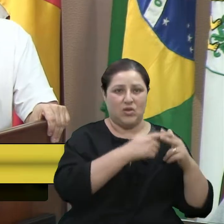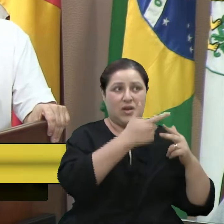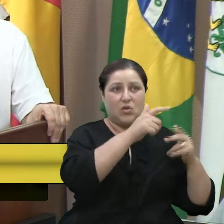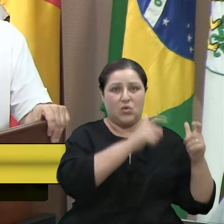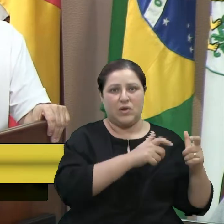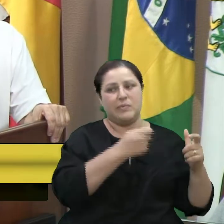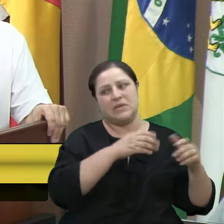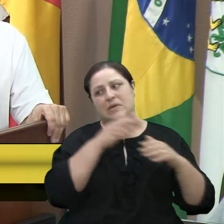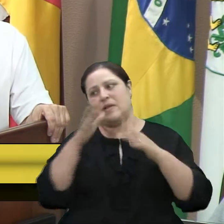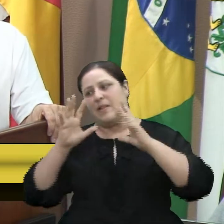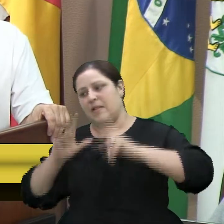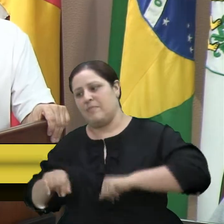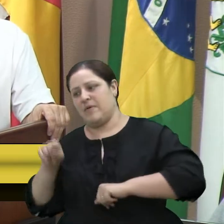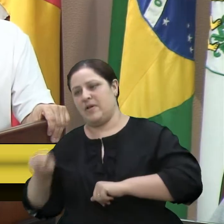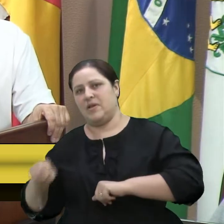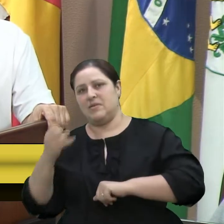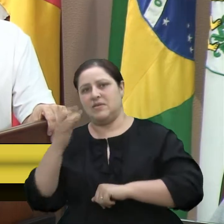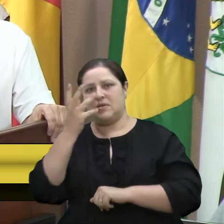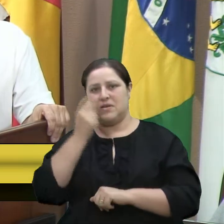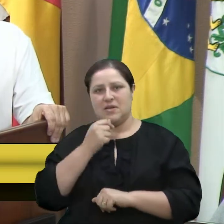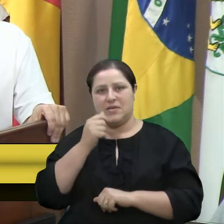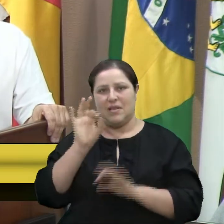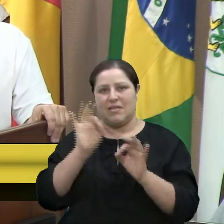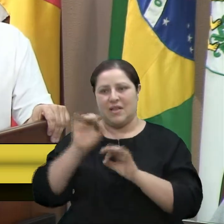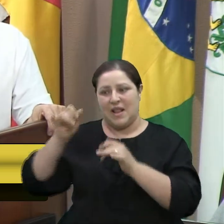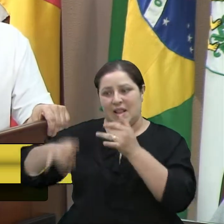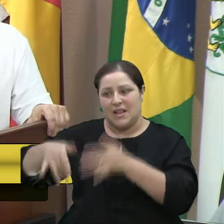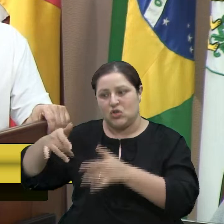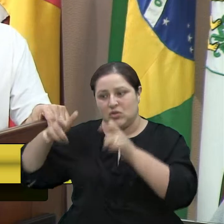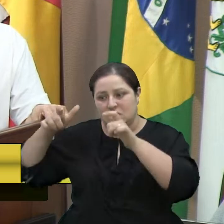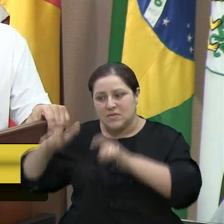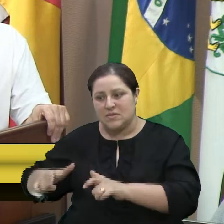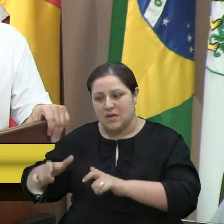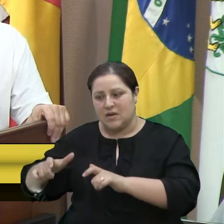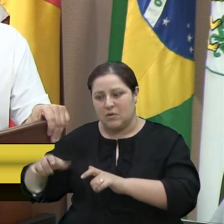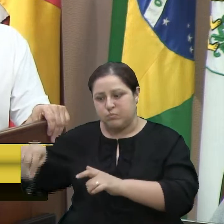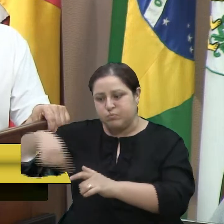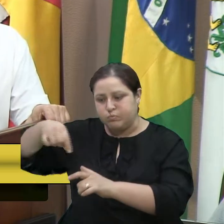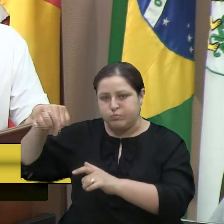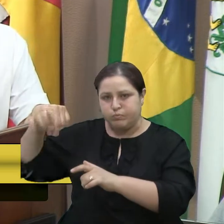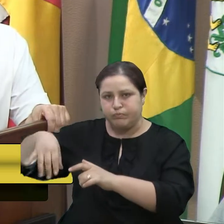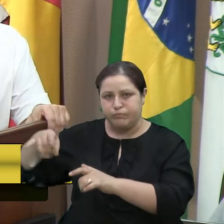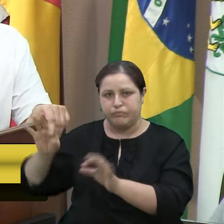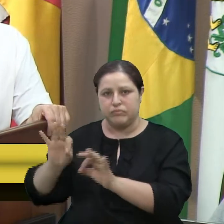Uma criança, vereador Scalco, que não coloca os resíduos corretamente na lixeira,